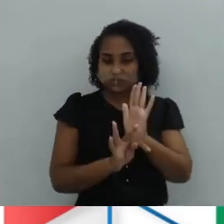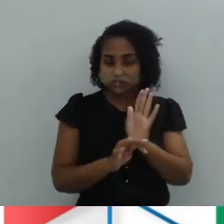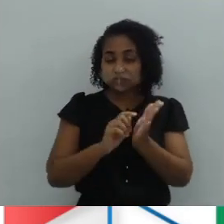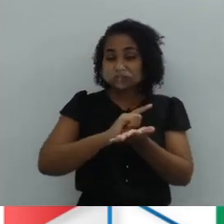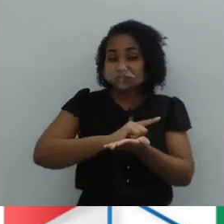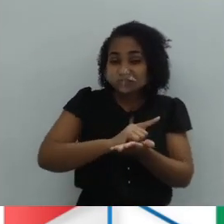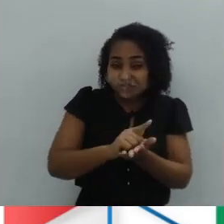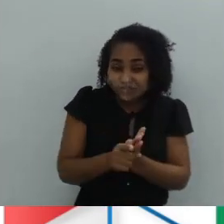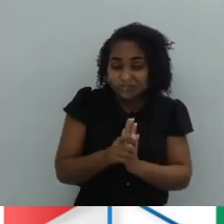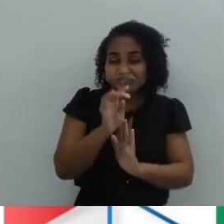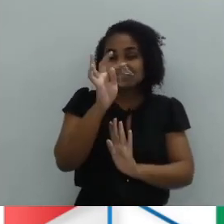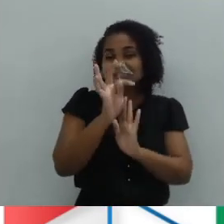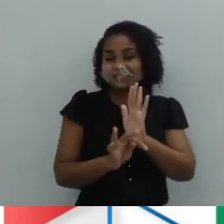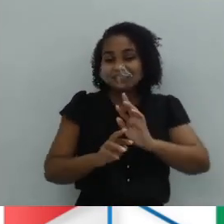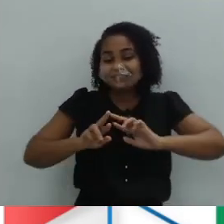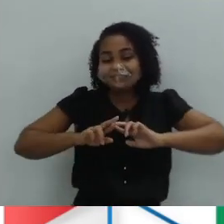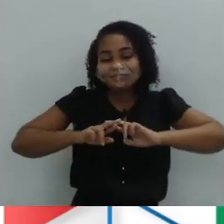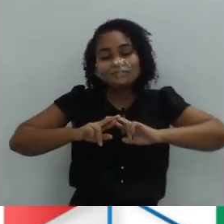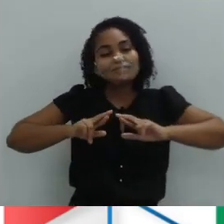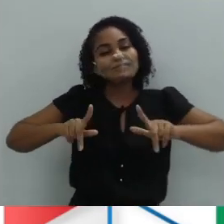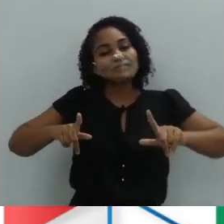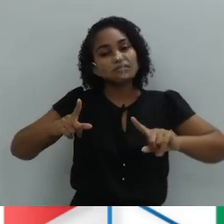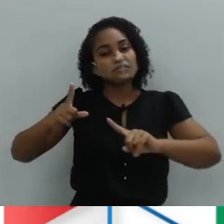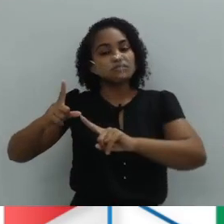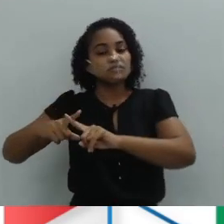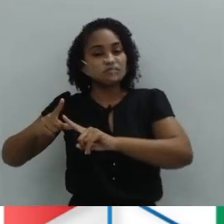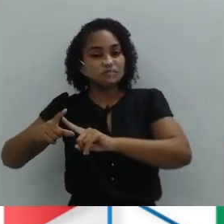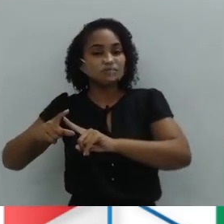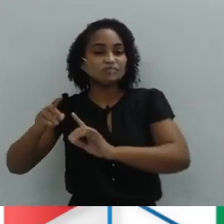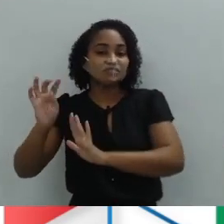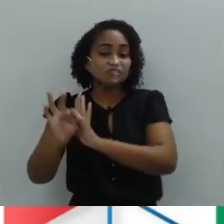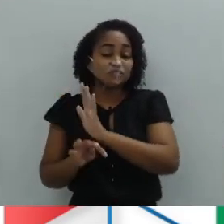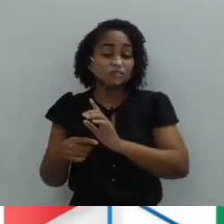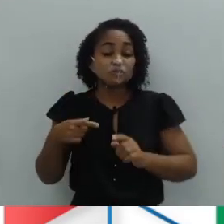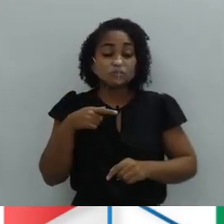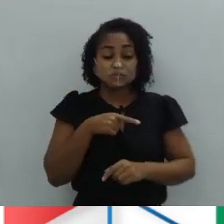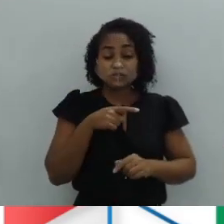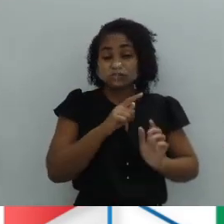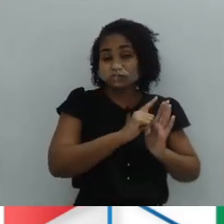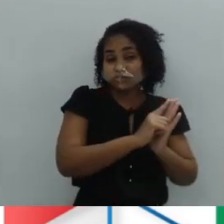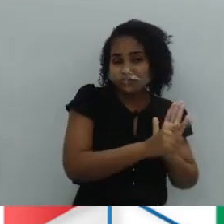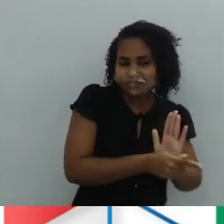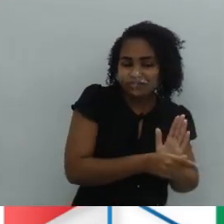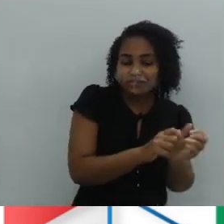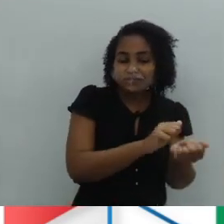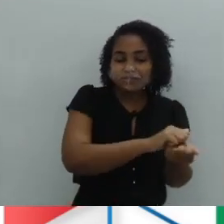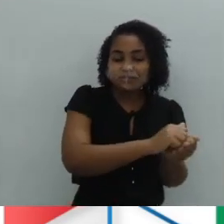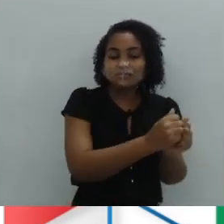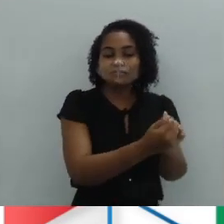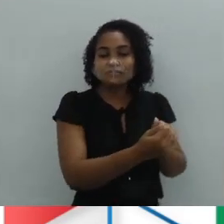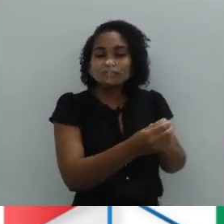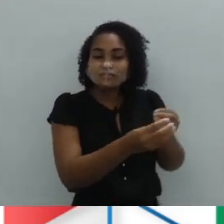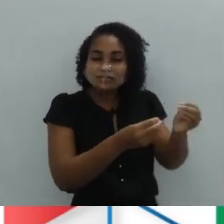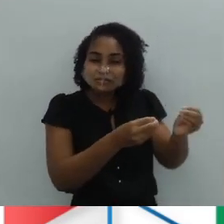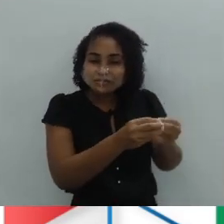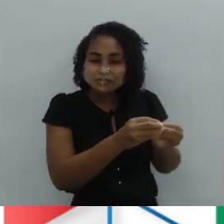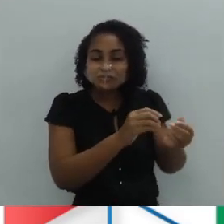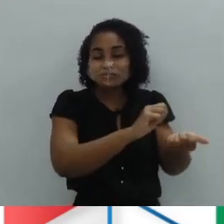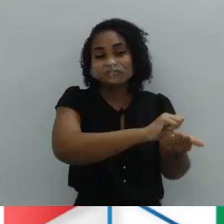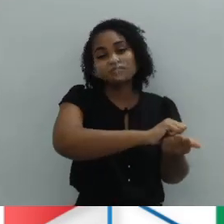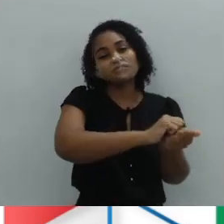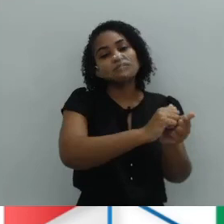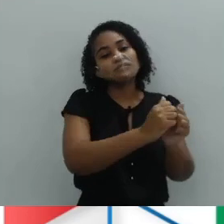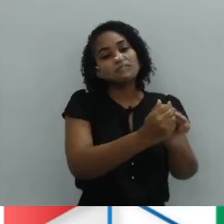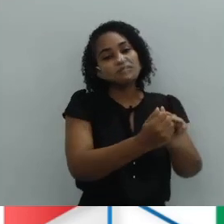Gêneros textuais é diferente de tipos de texto, porque os gêneros eles são mais flexíveis, eles se